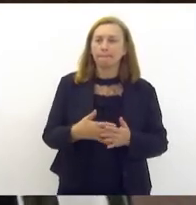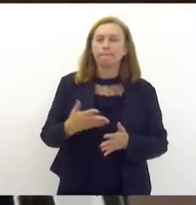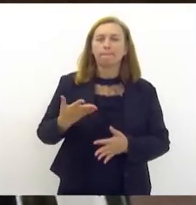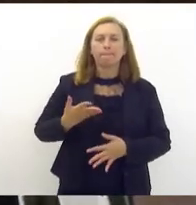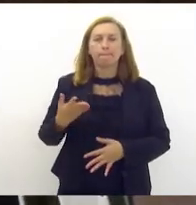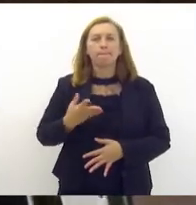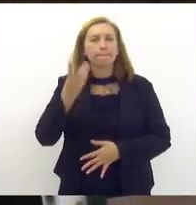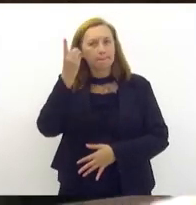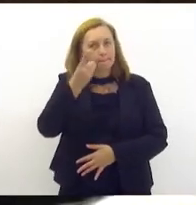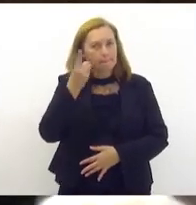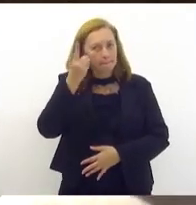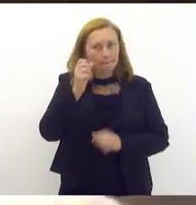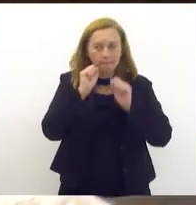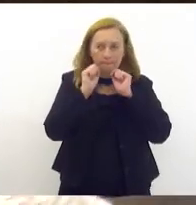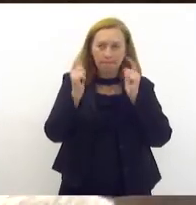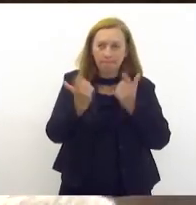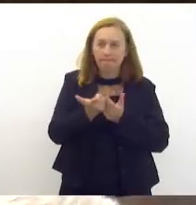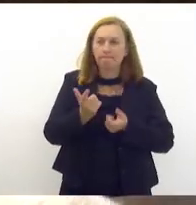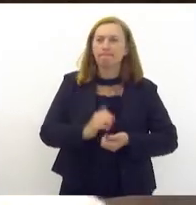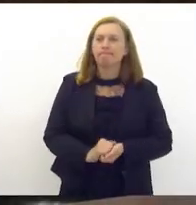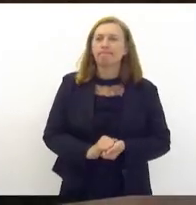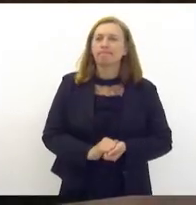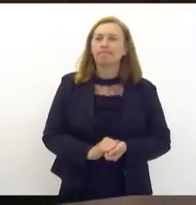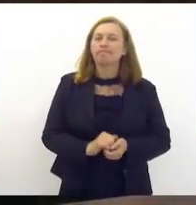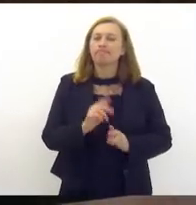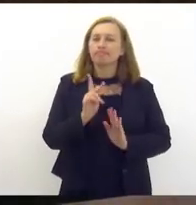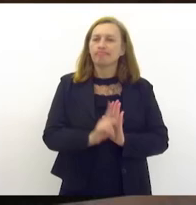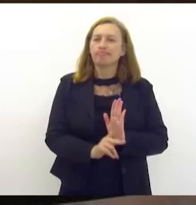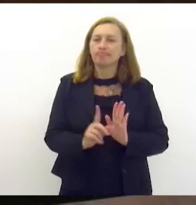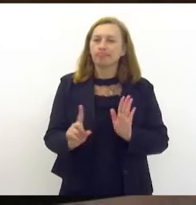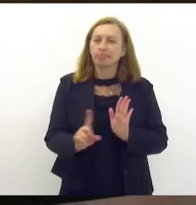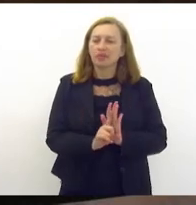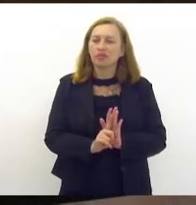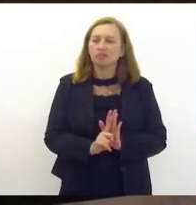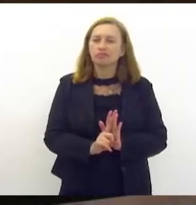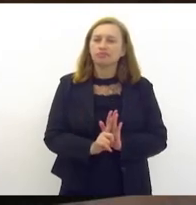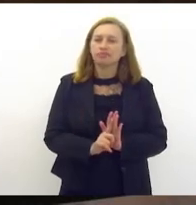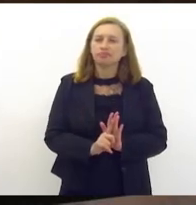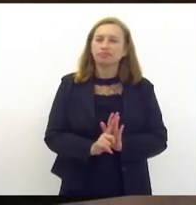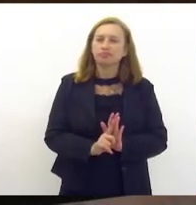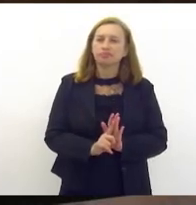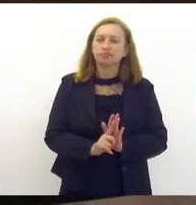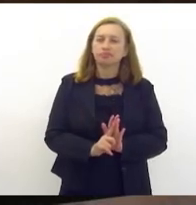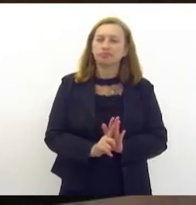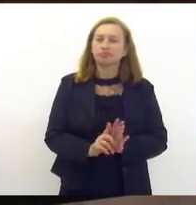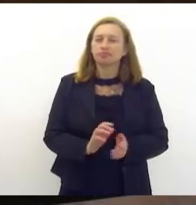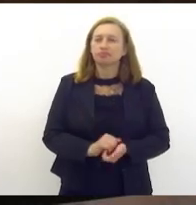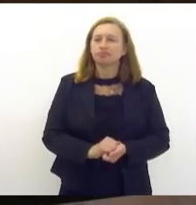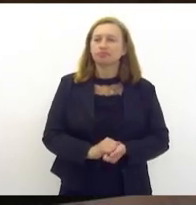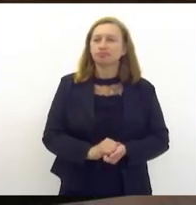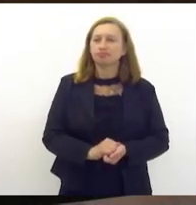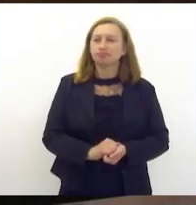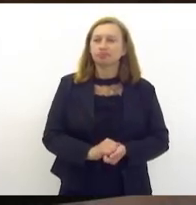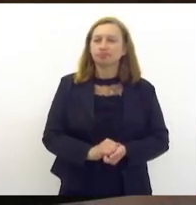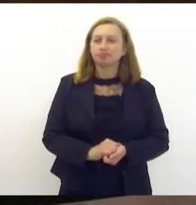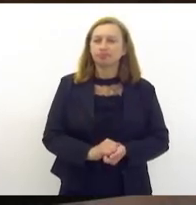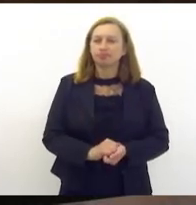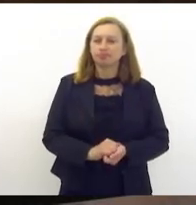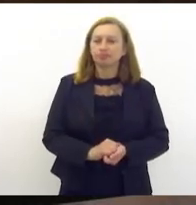colegas deputados da Assembleia Legislativa. Nosso projeto de lei que visa apenas dar